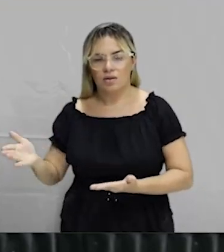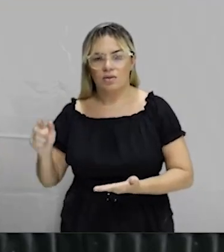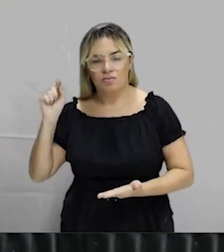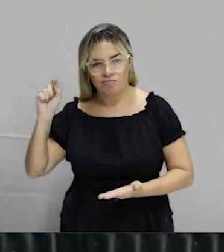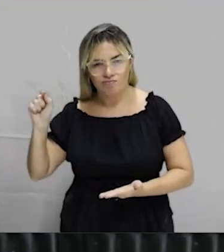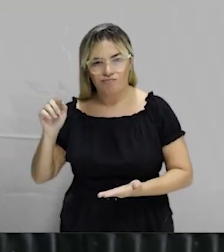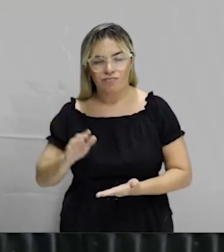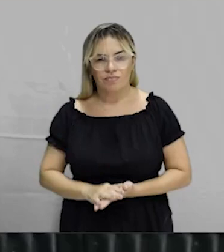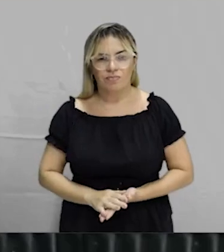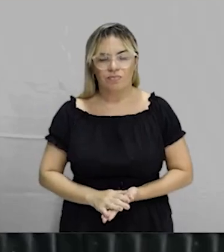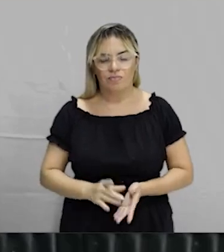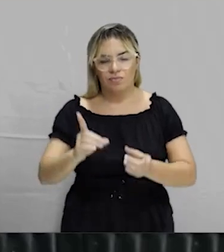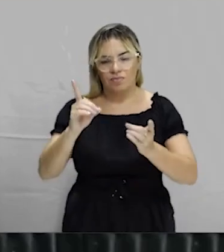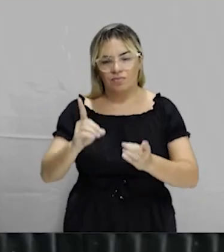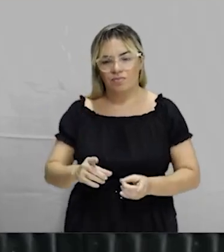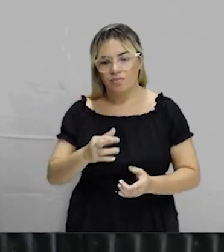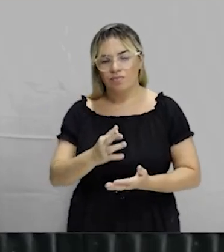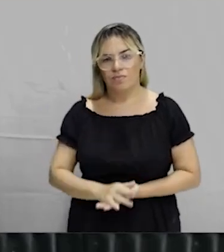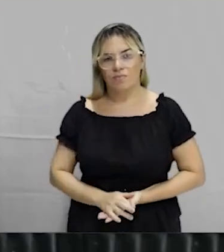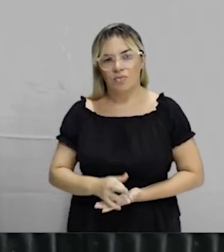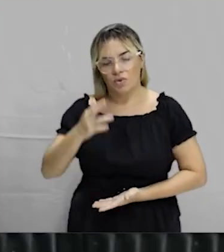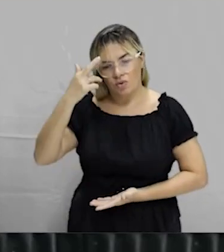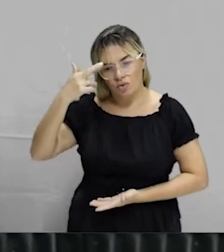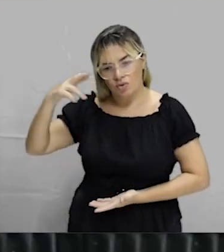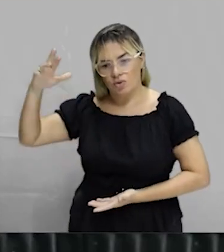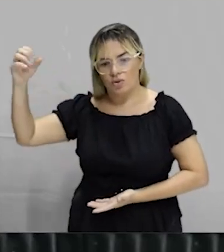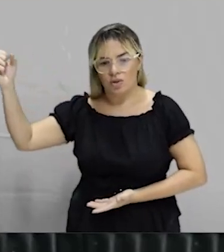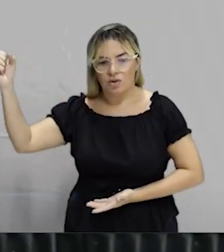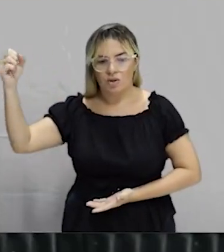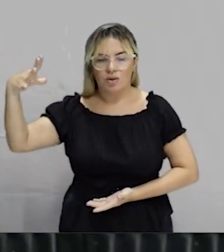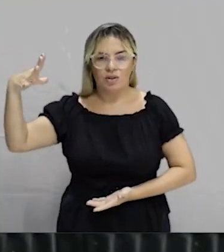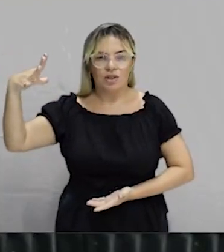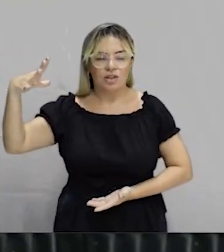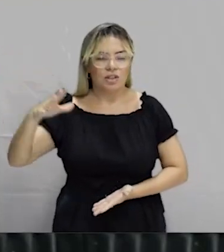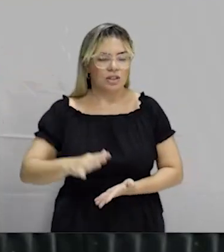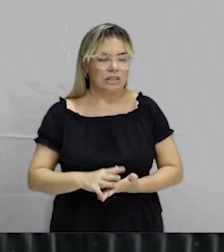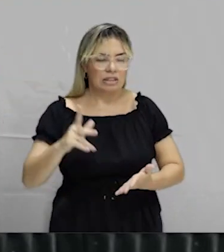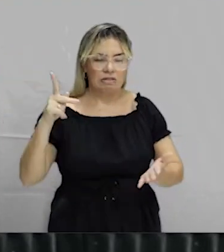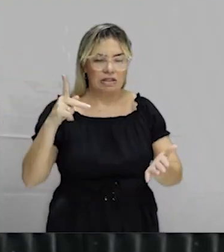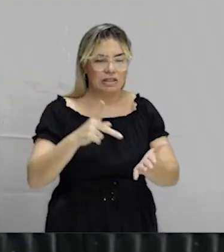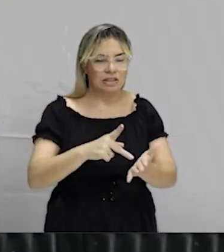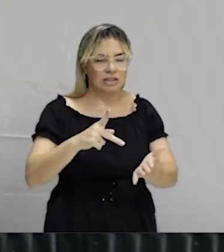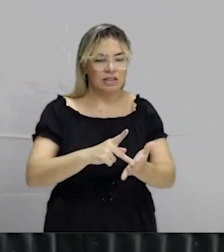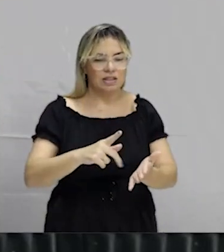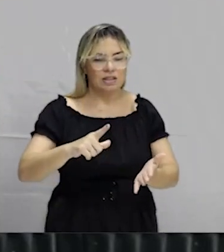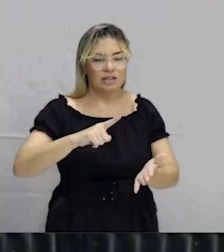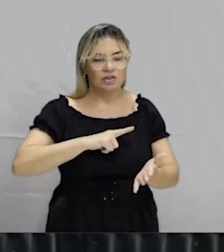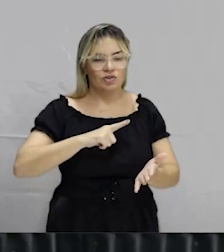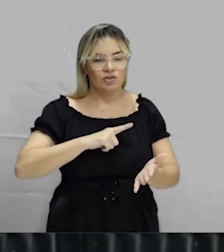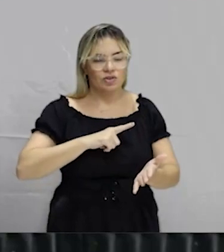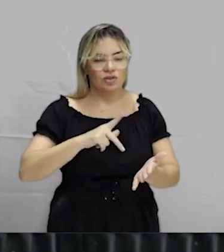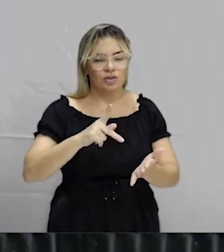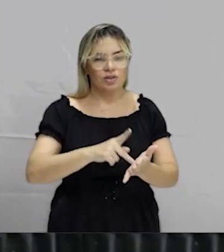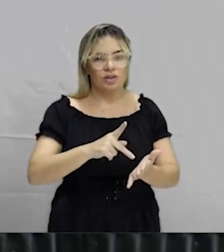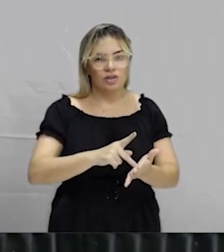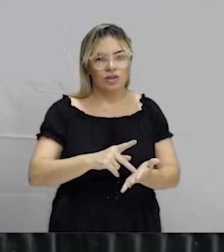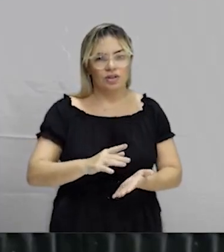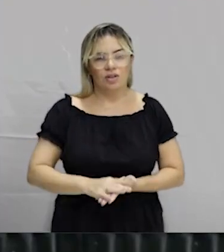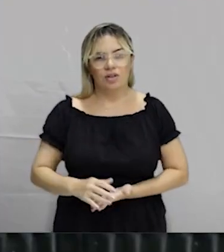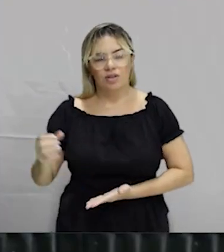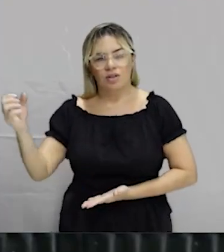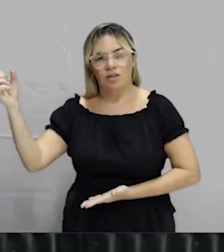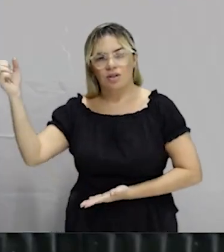Esse Deus, ele era considerado o Senhor da luz, o Senhor da verdade. Era o Deus da luz, o Deus da